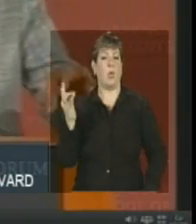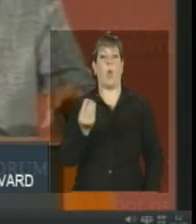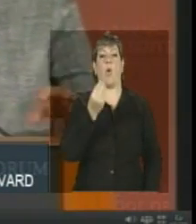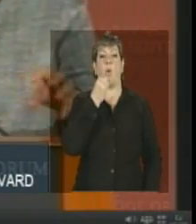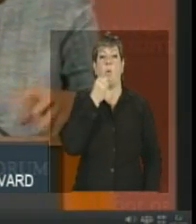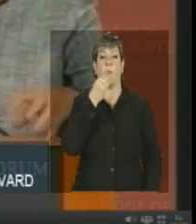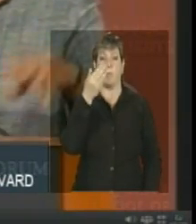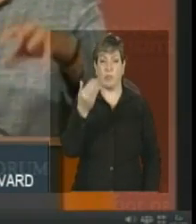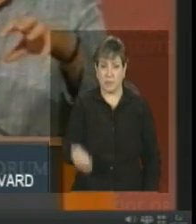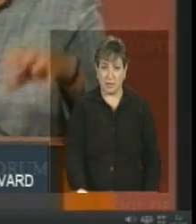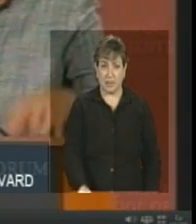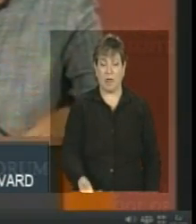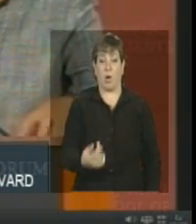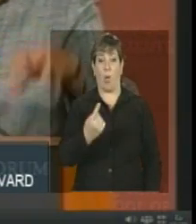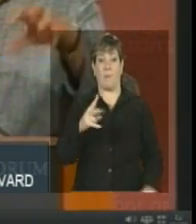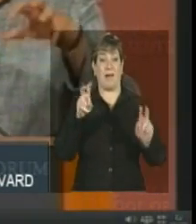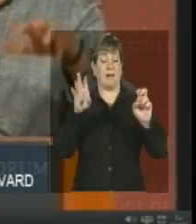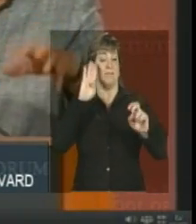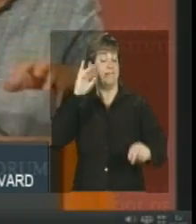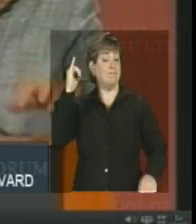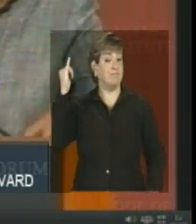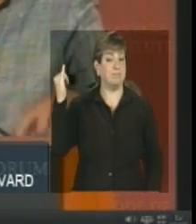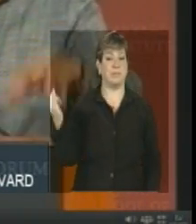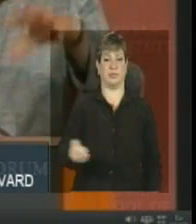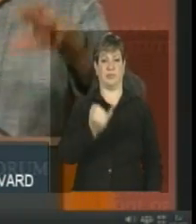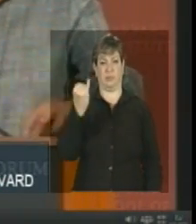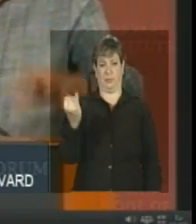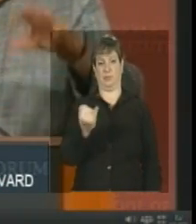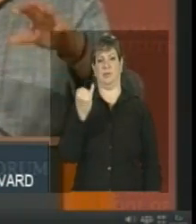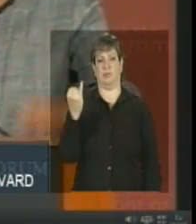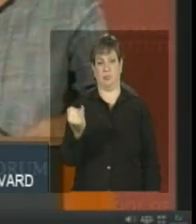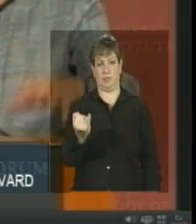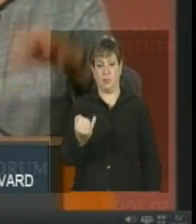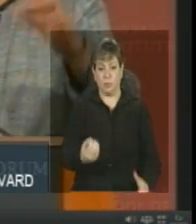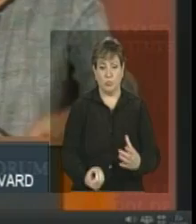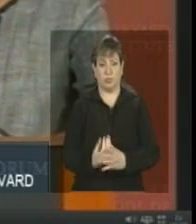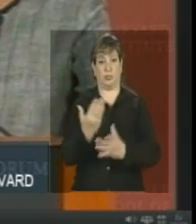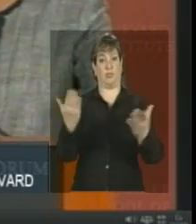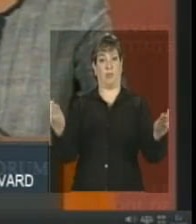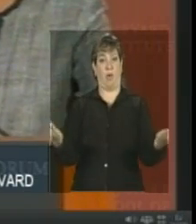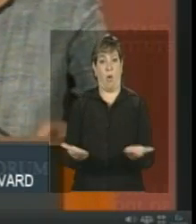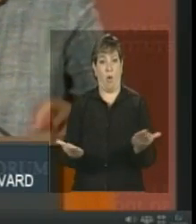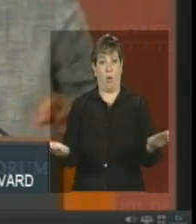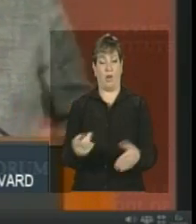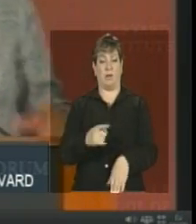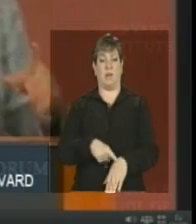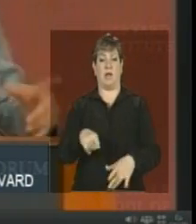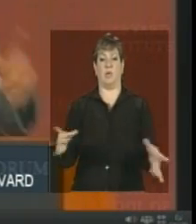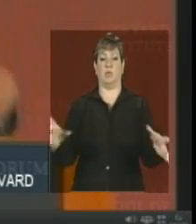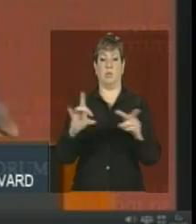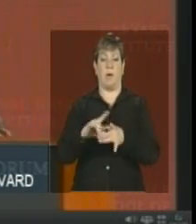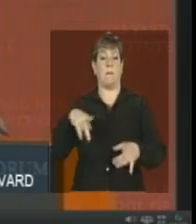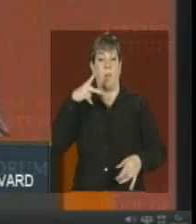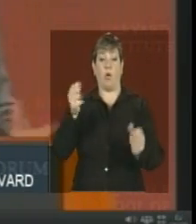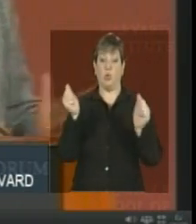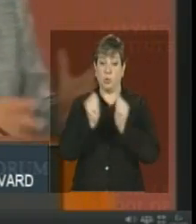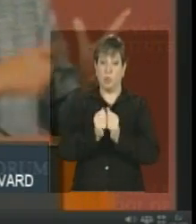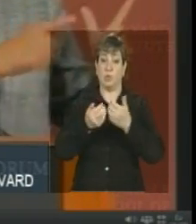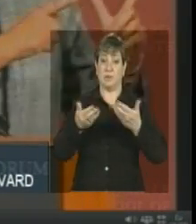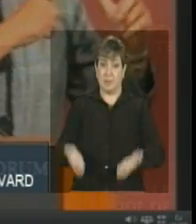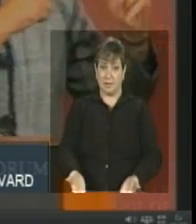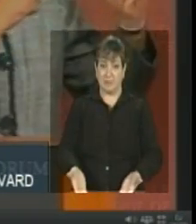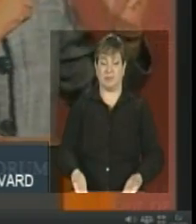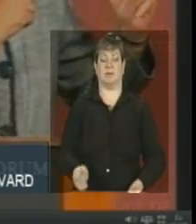oportunidades, uma questão essencial que emerge desse momento e dessa conjuntura política. Junto com isso,